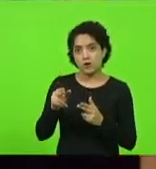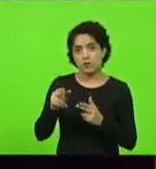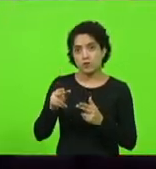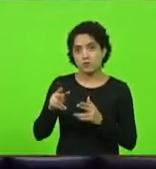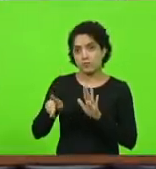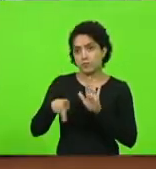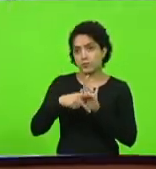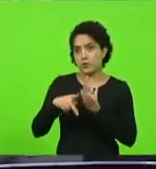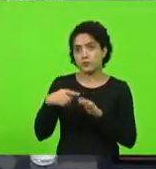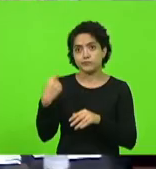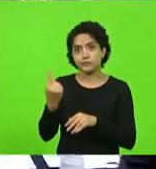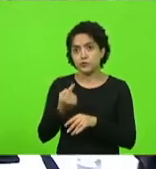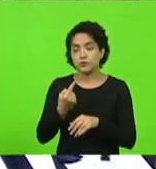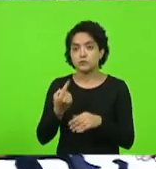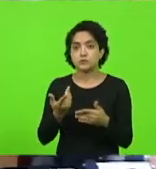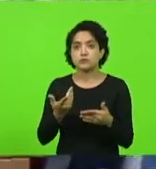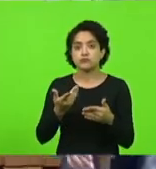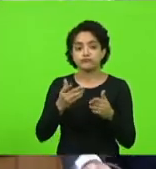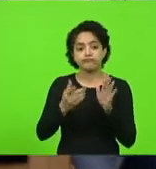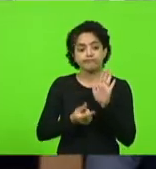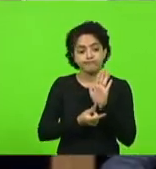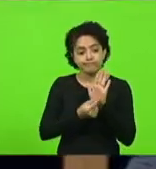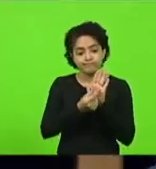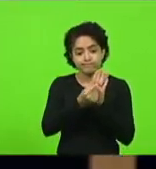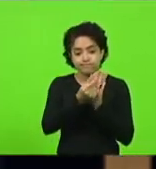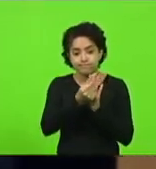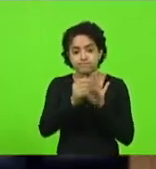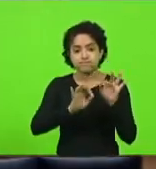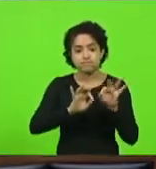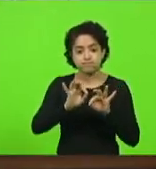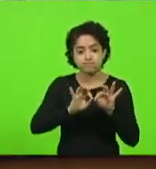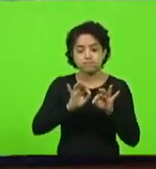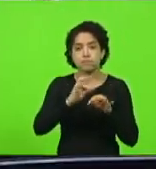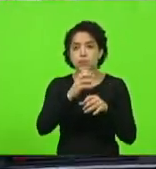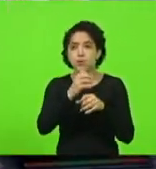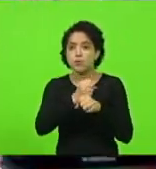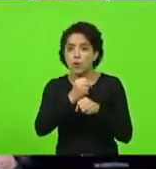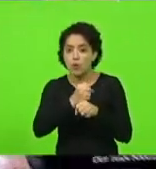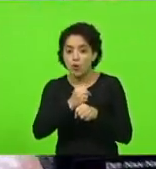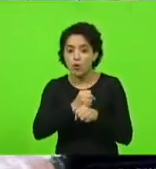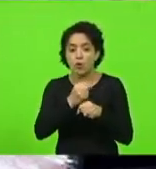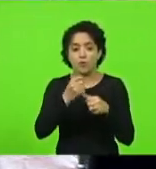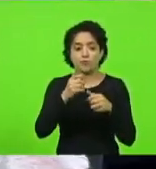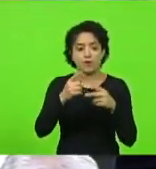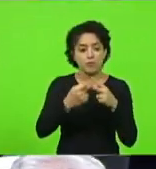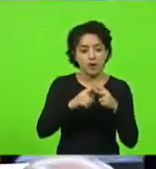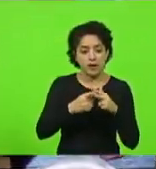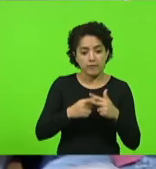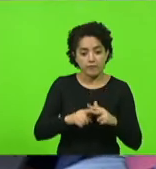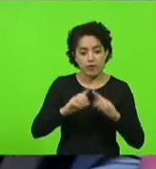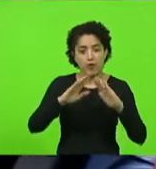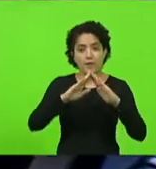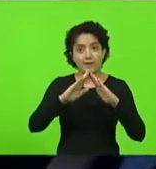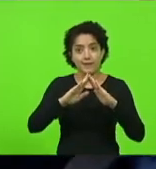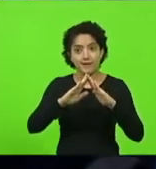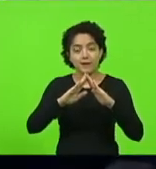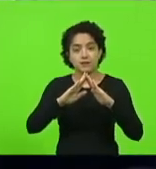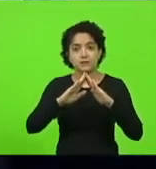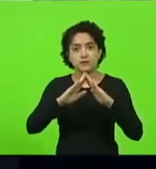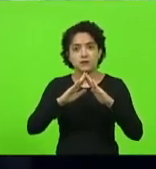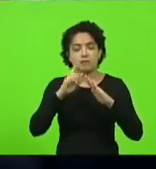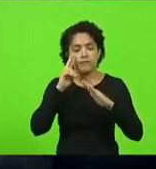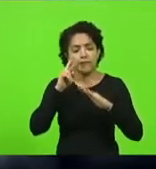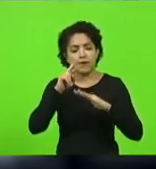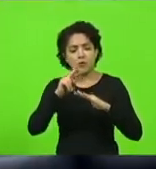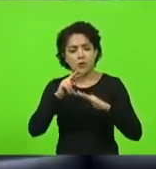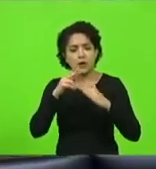Quando a gente faz um orçamento para fazer uma obra, uma reforma na sua casa, você não vai olhar para